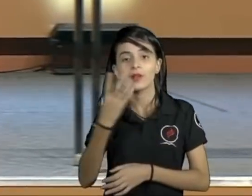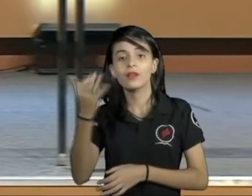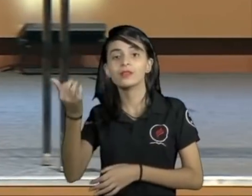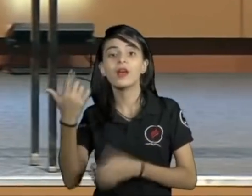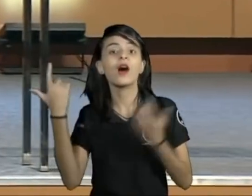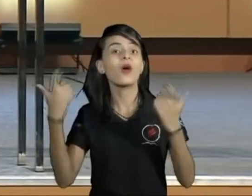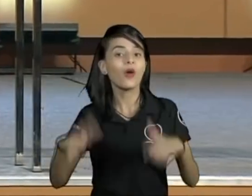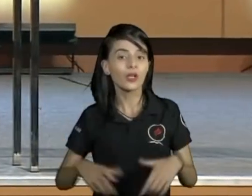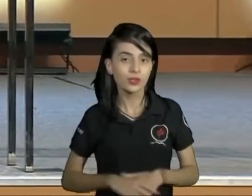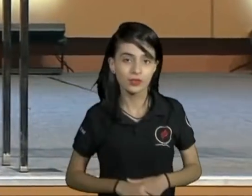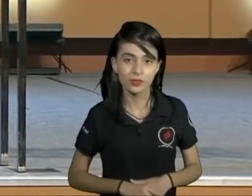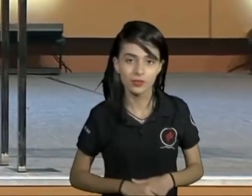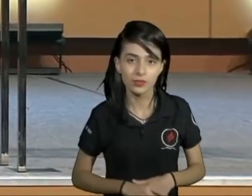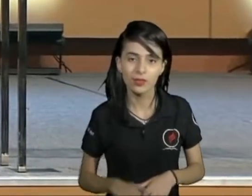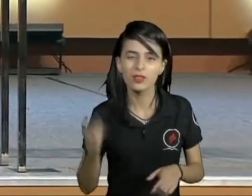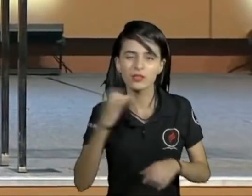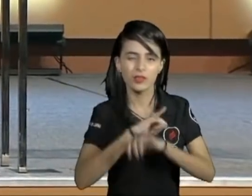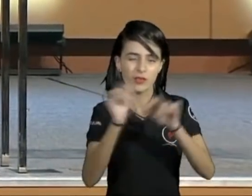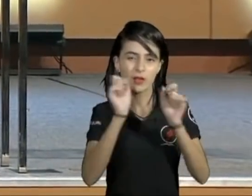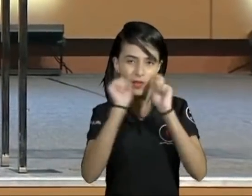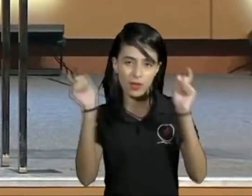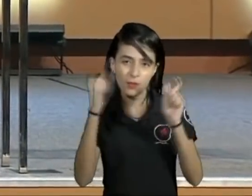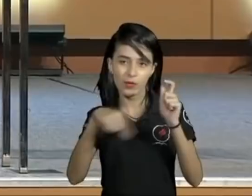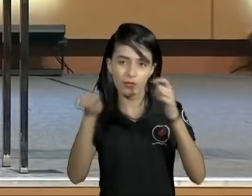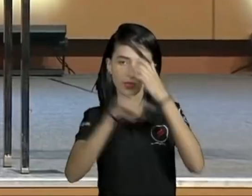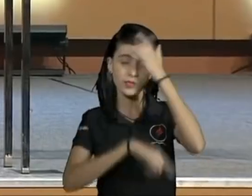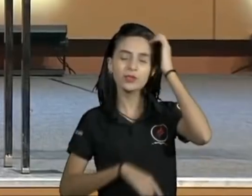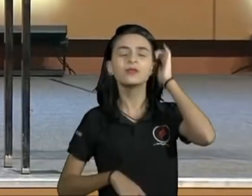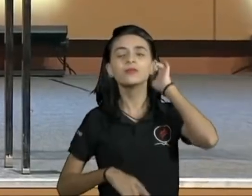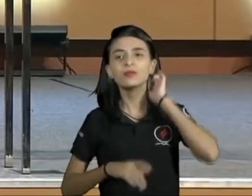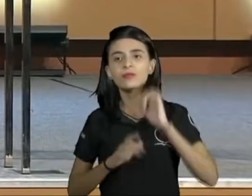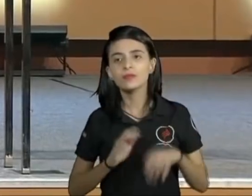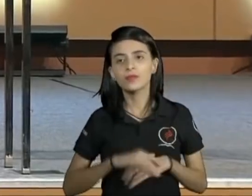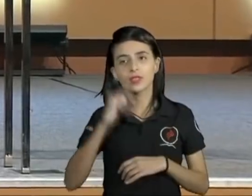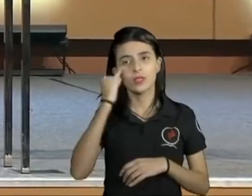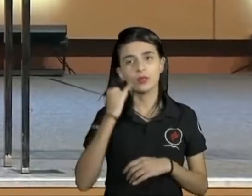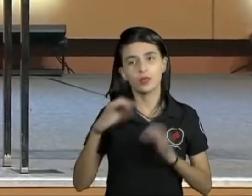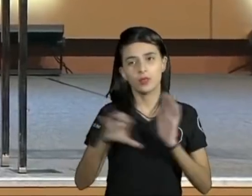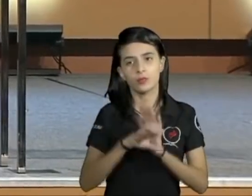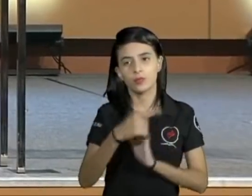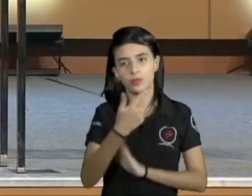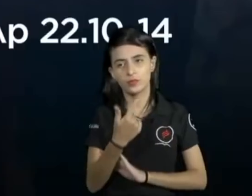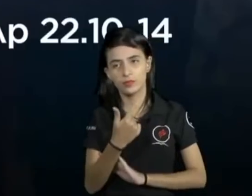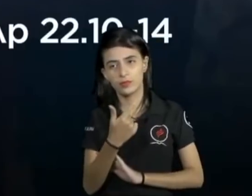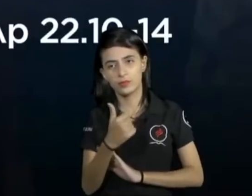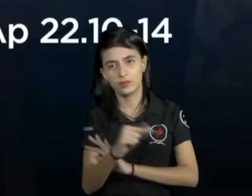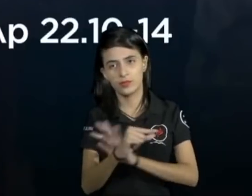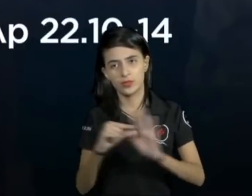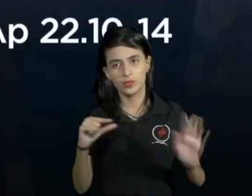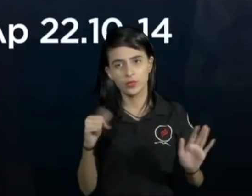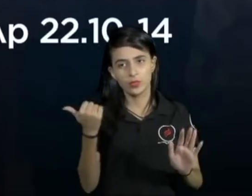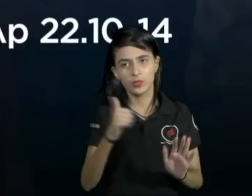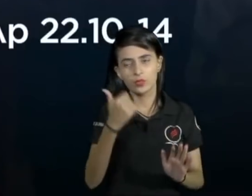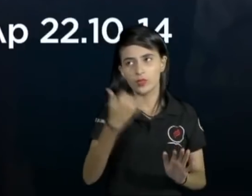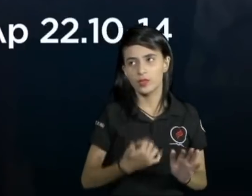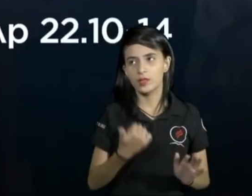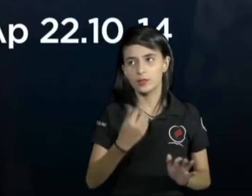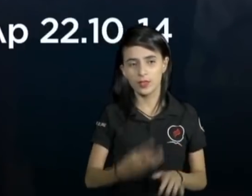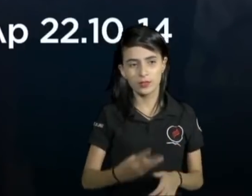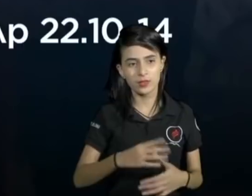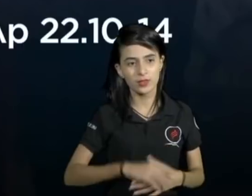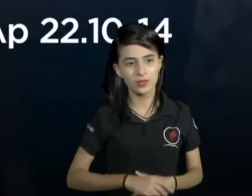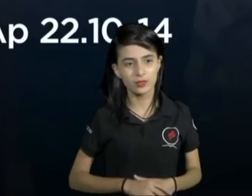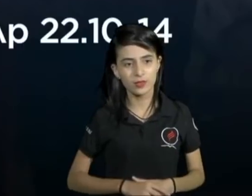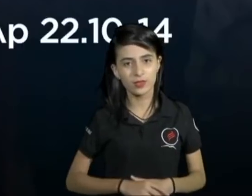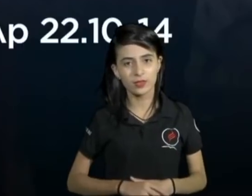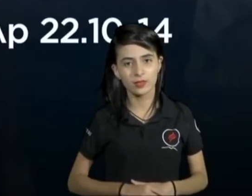e deixa eu dar um alerta aqui para vocês meu querido Jeremias Capítulo 2 do Versículo 11 ao 13 diz